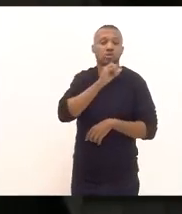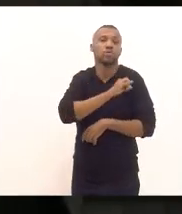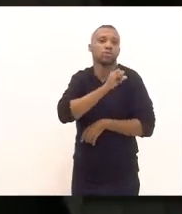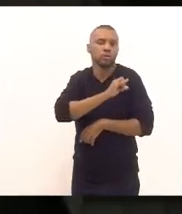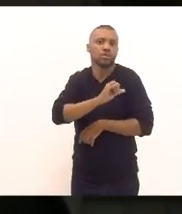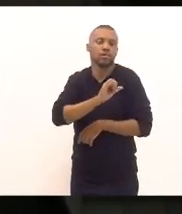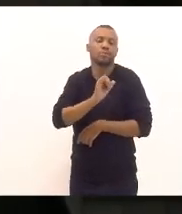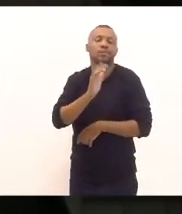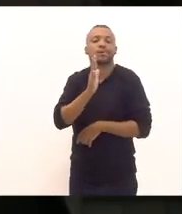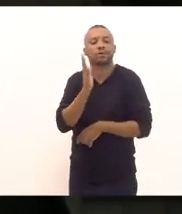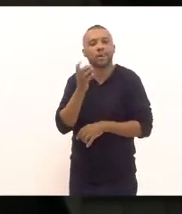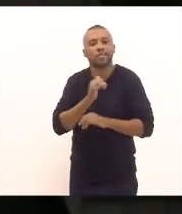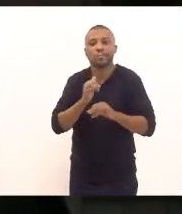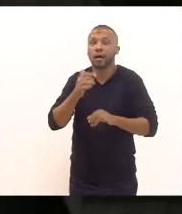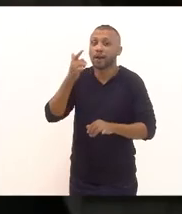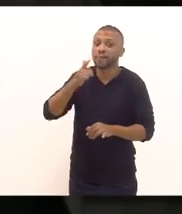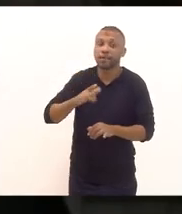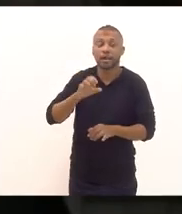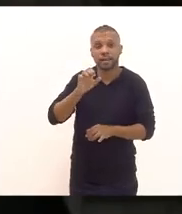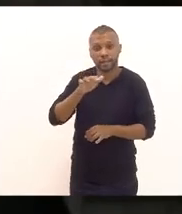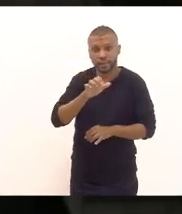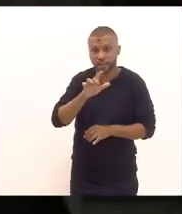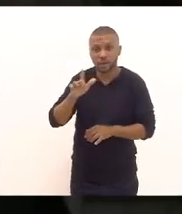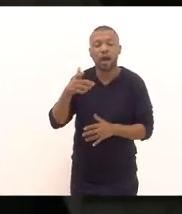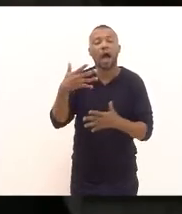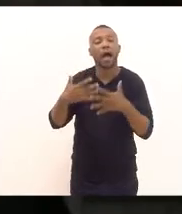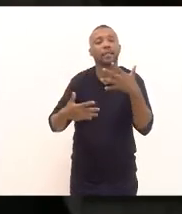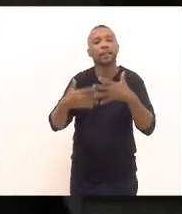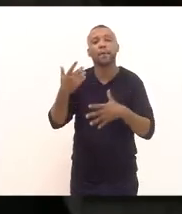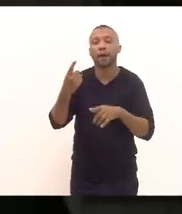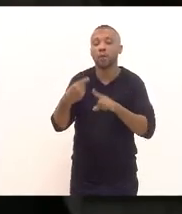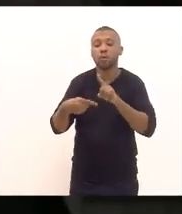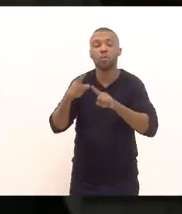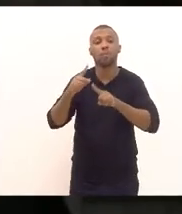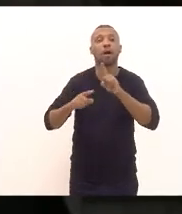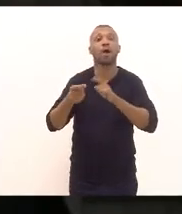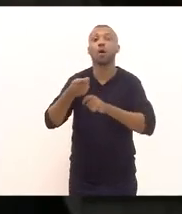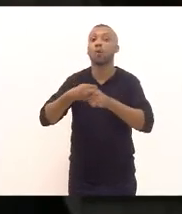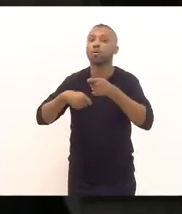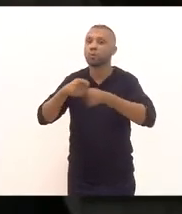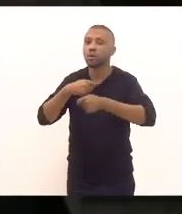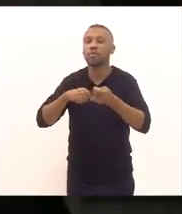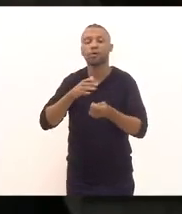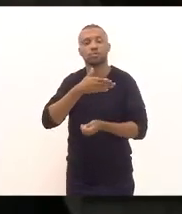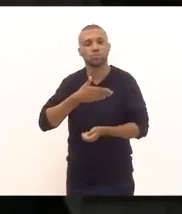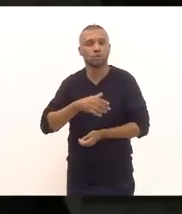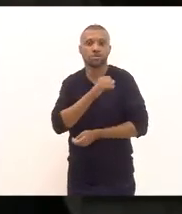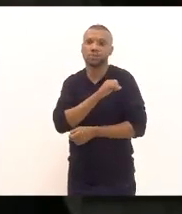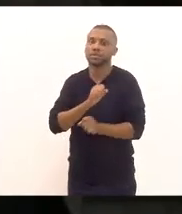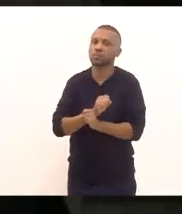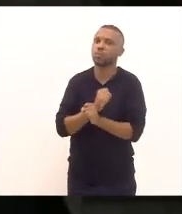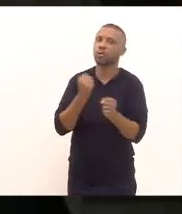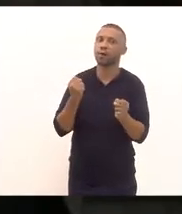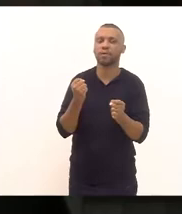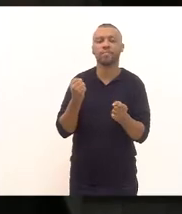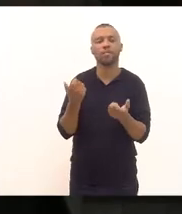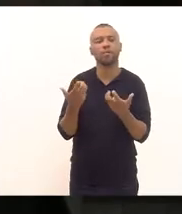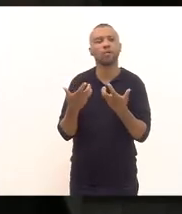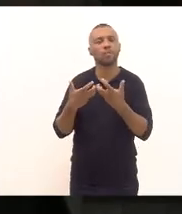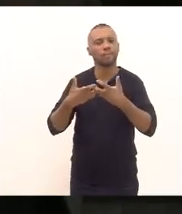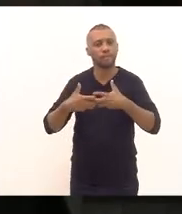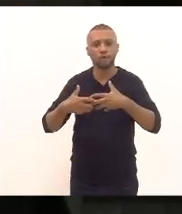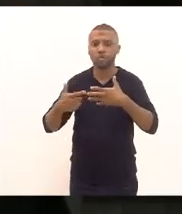repito aqui desta Tribuna ah e não atrapalhe o desenvolvimento econômico do Estado quando em viabiliza praticamente o